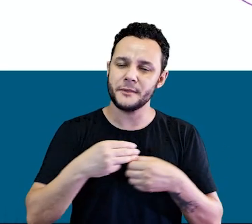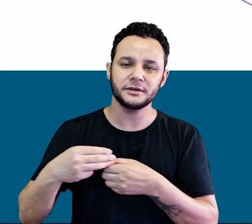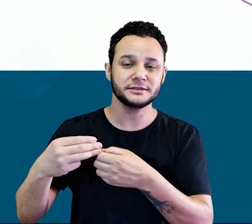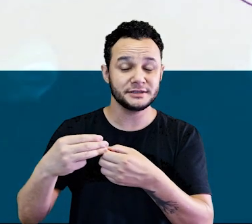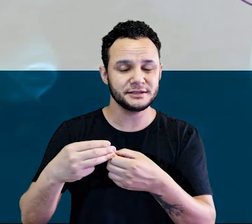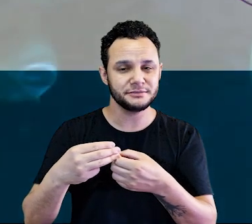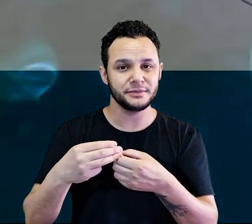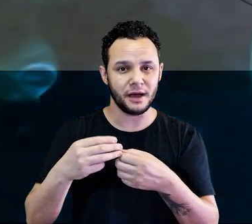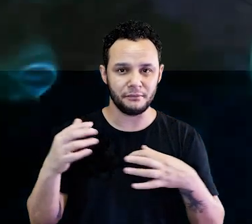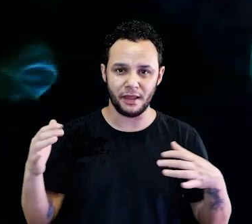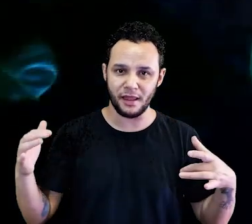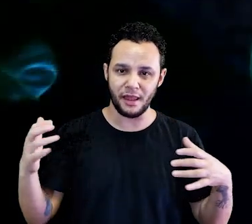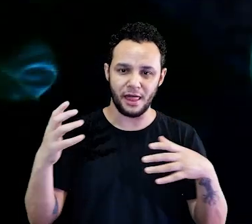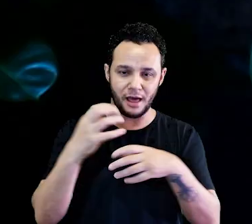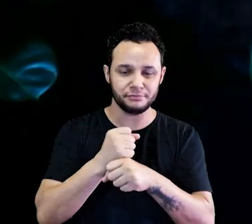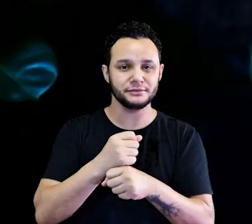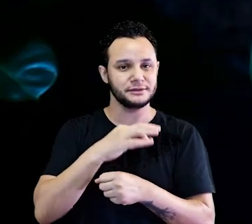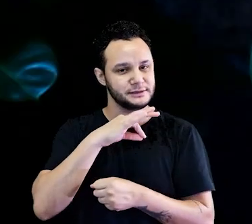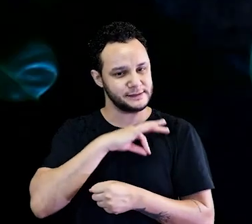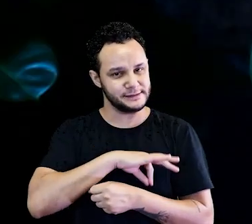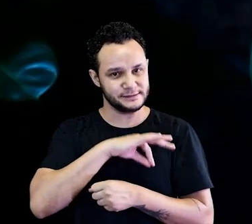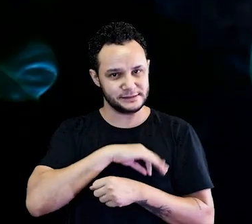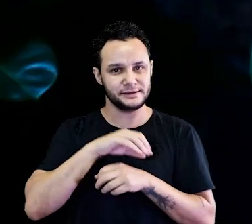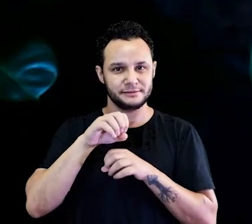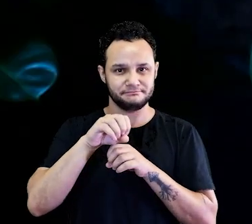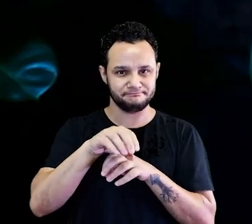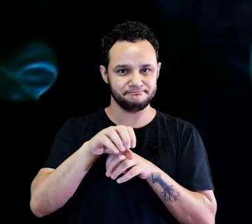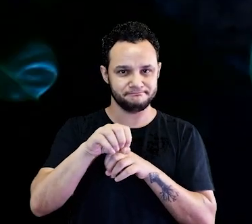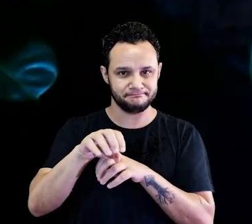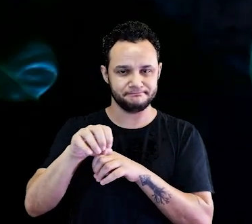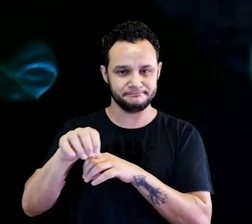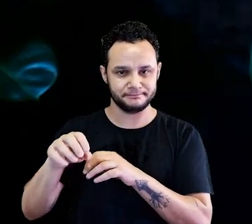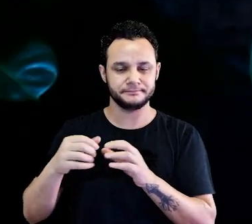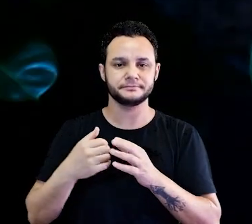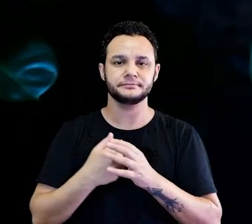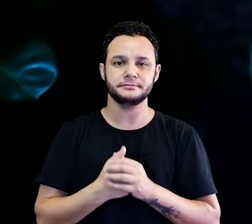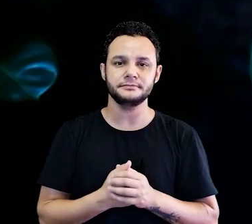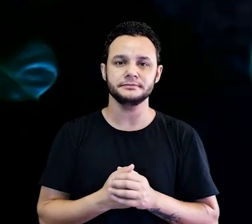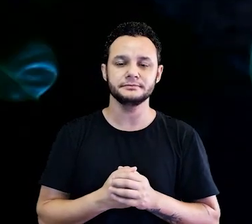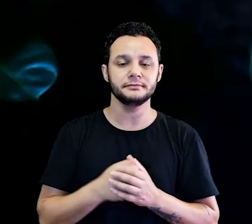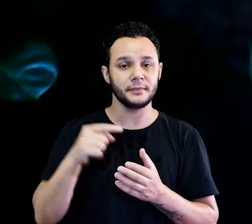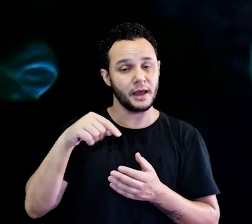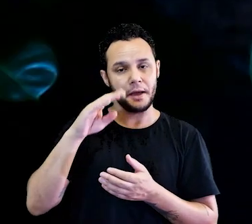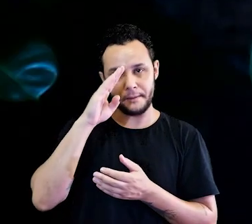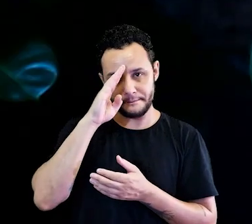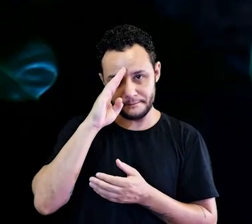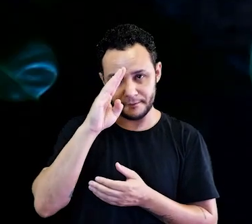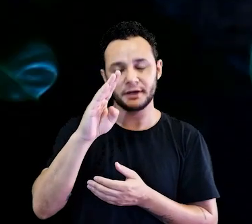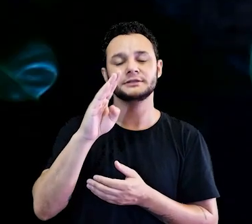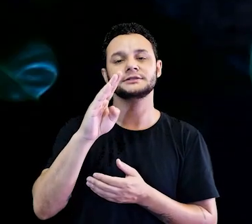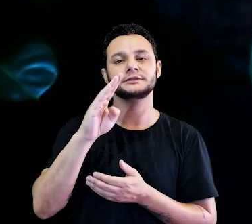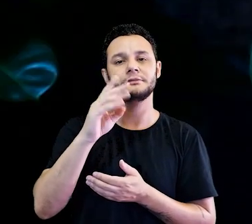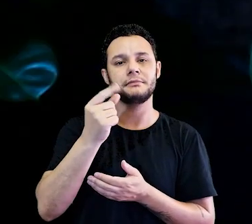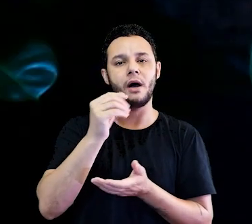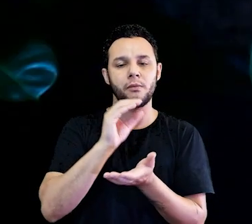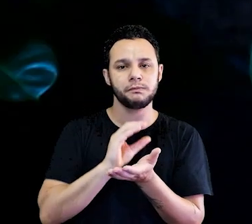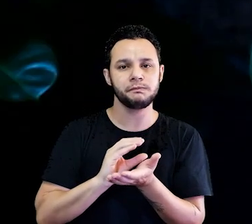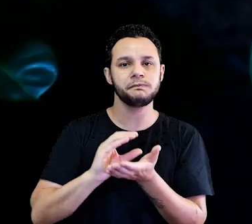Então, esse recurso do salário educação é o principal recurso, né, aqui que vai